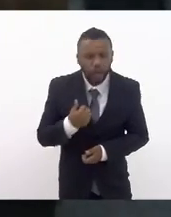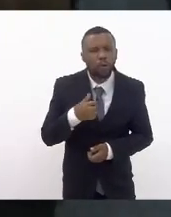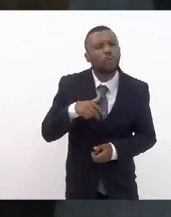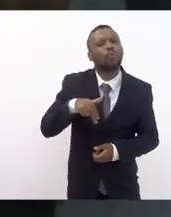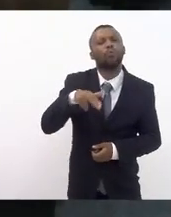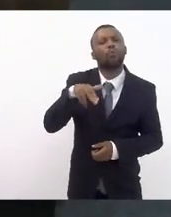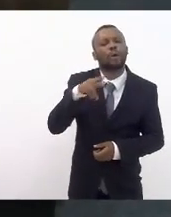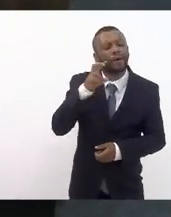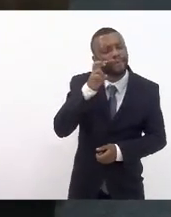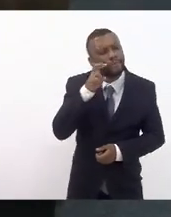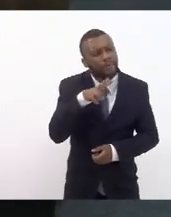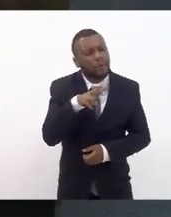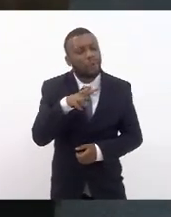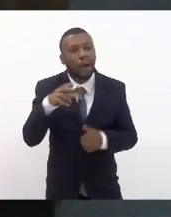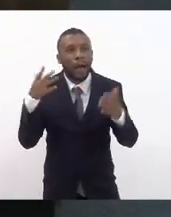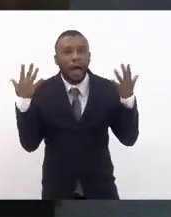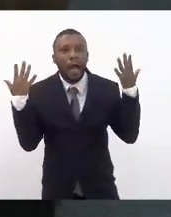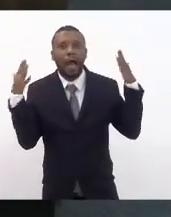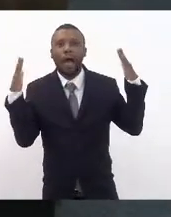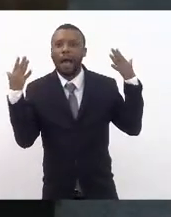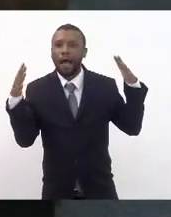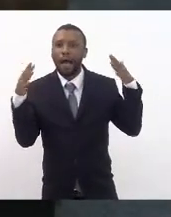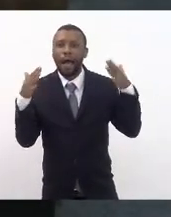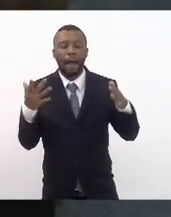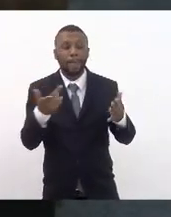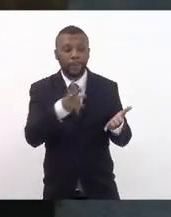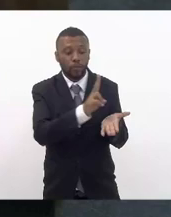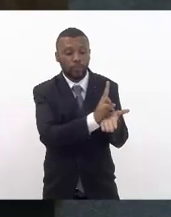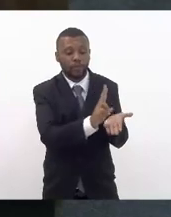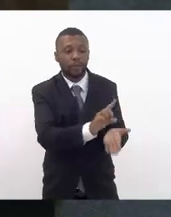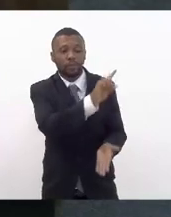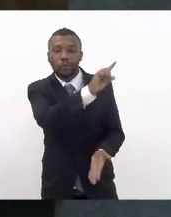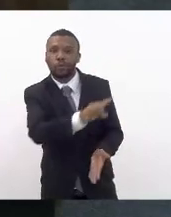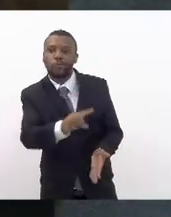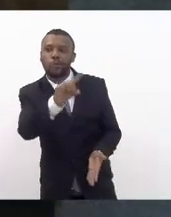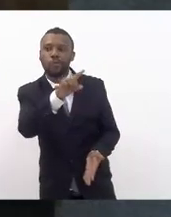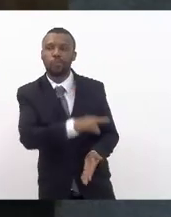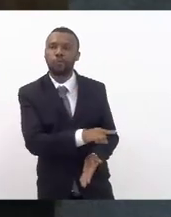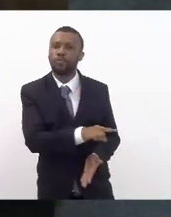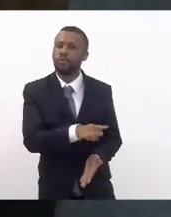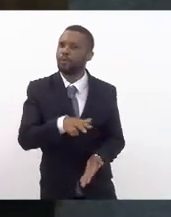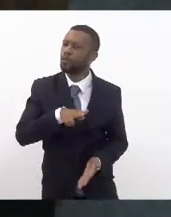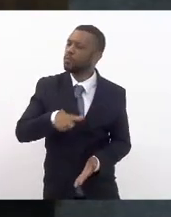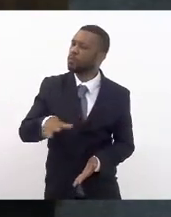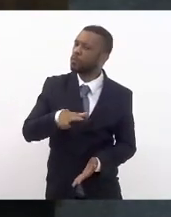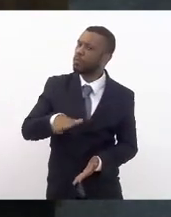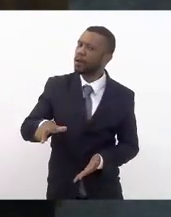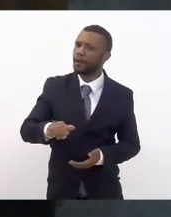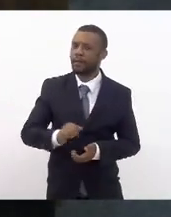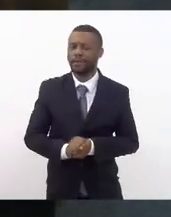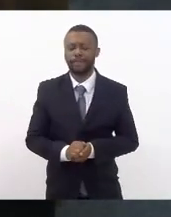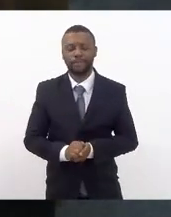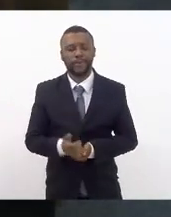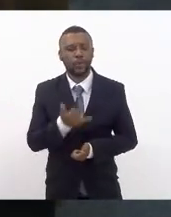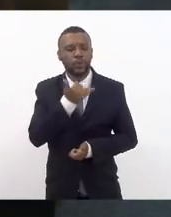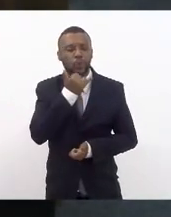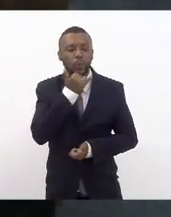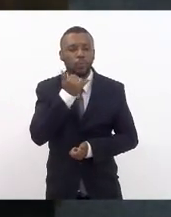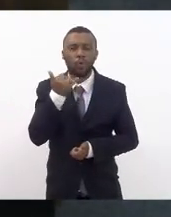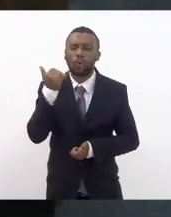vibração pela extinção de uma universidade. Não consigo